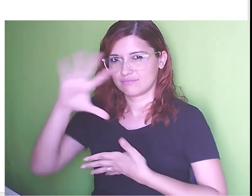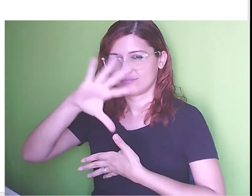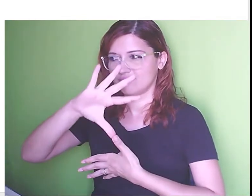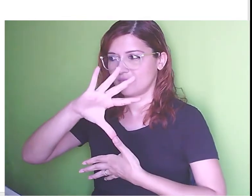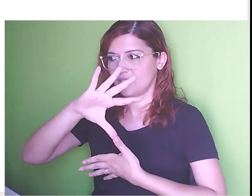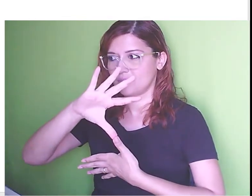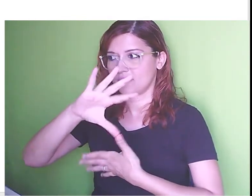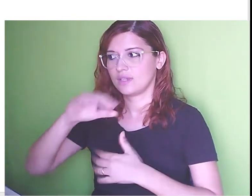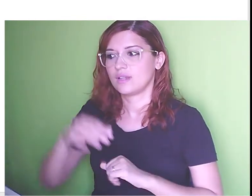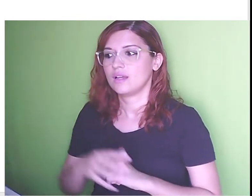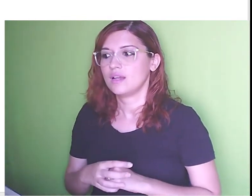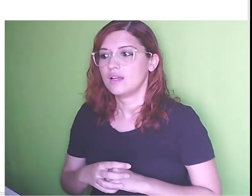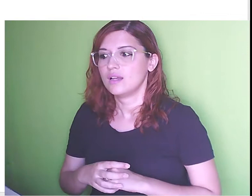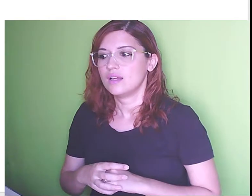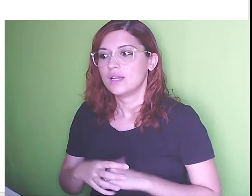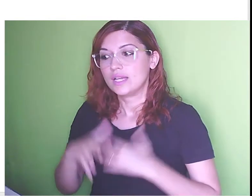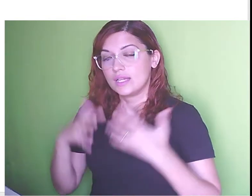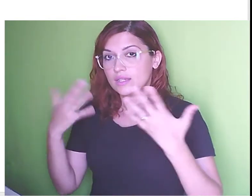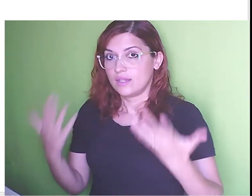Tá vendo o mapa?